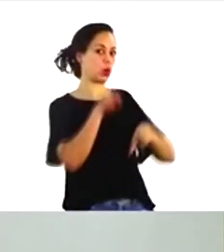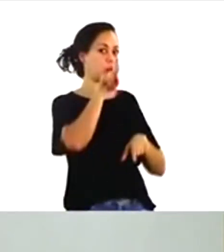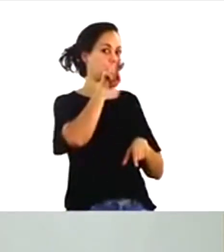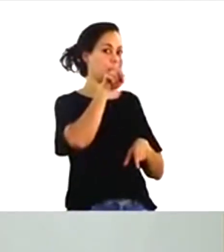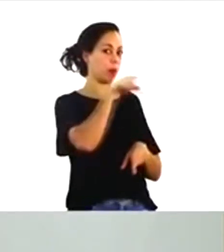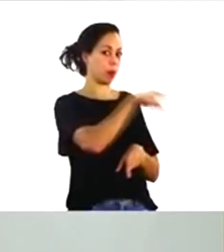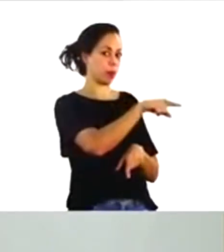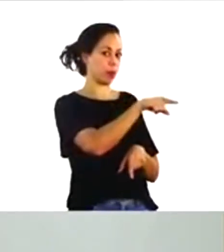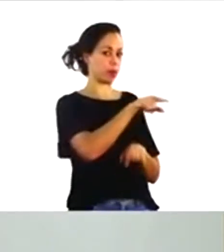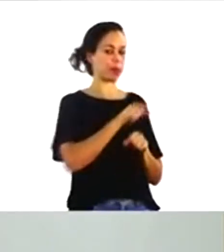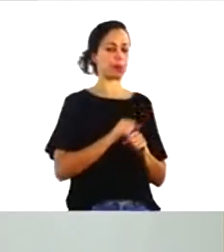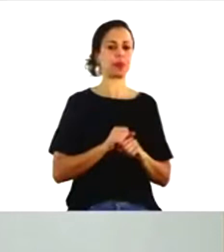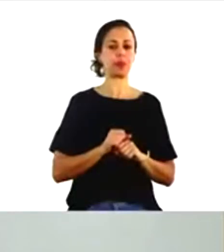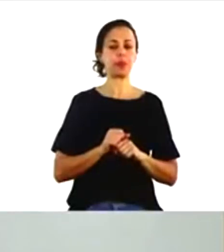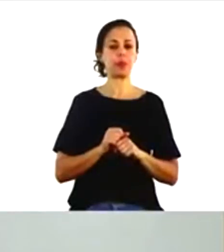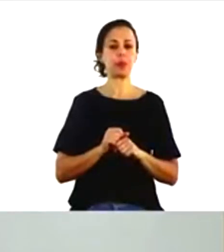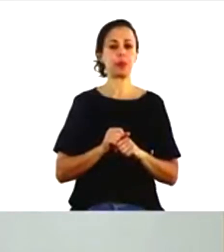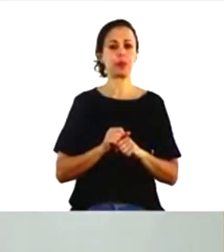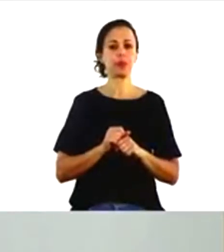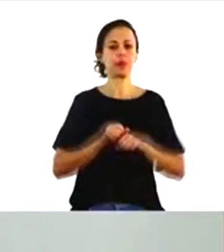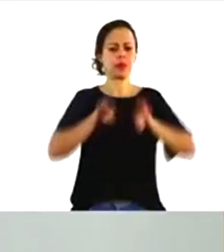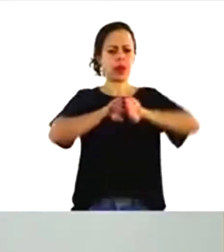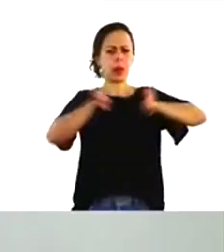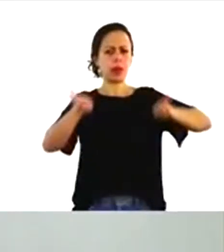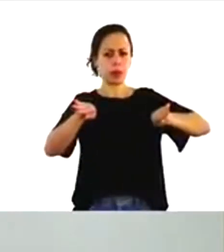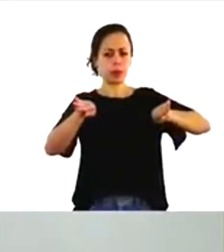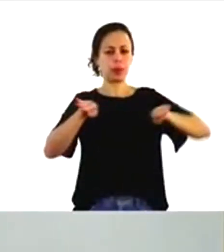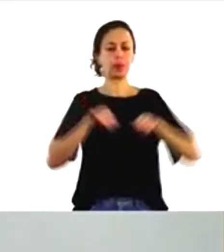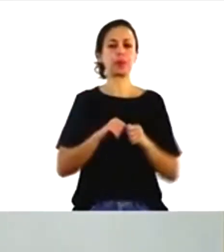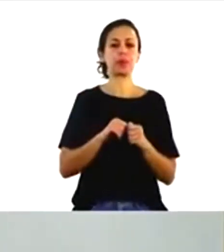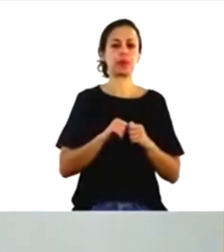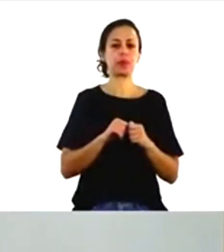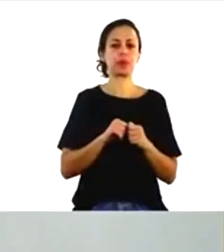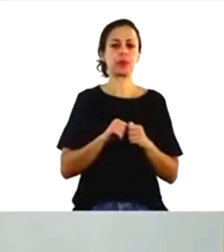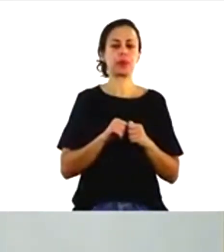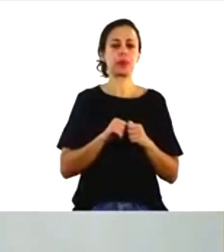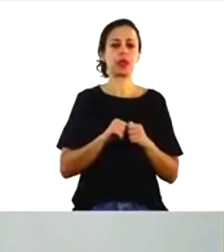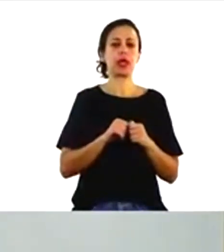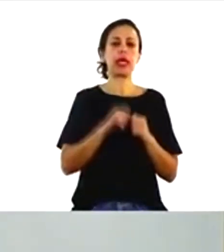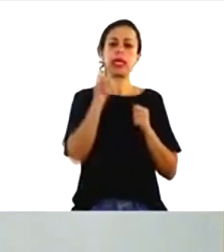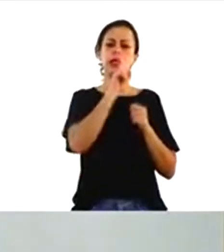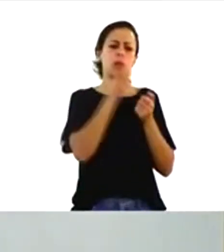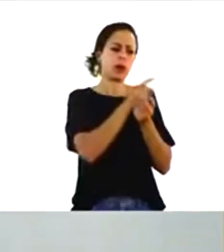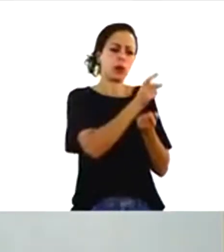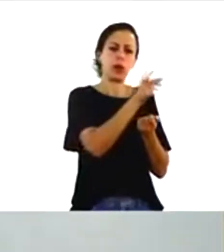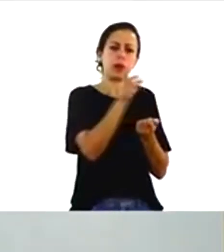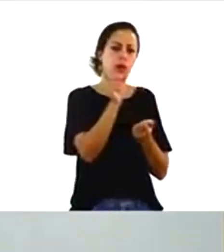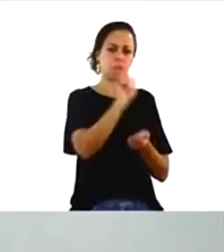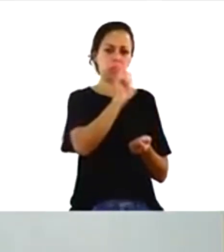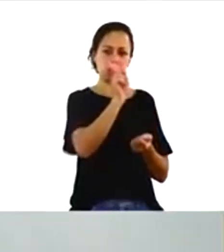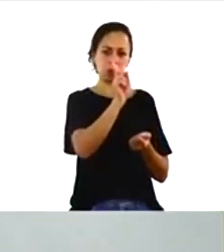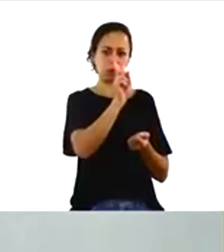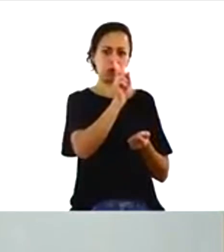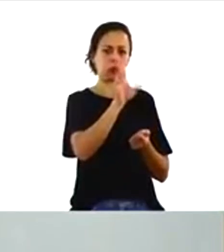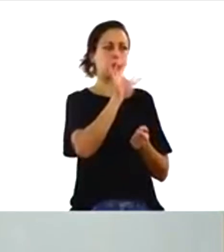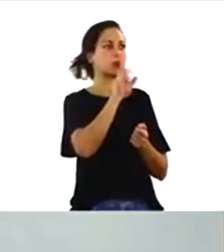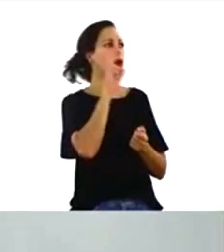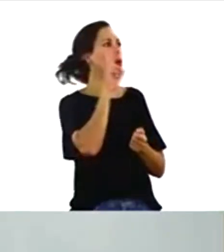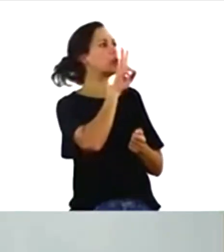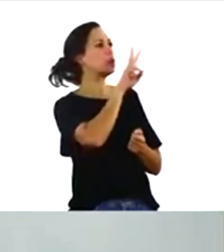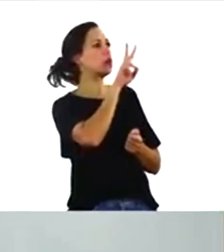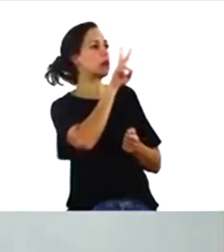quis vender. Mas o William ficou tão rico que ele já não cuidava das suas